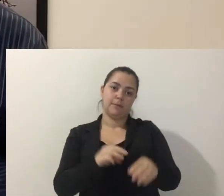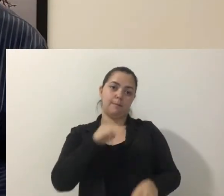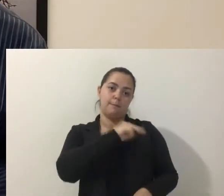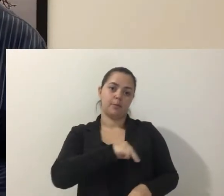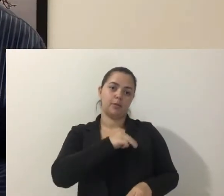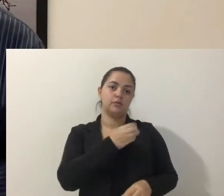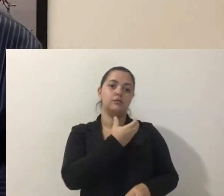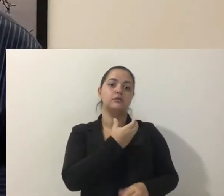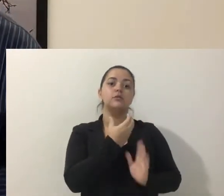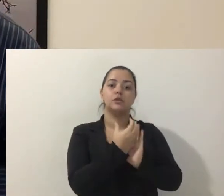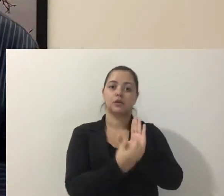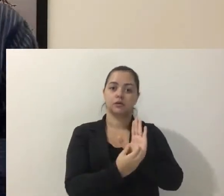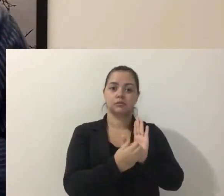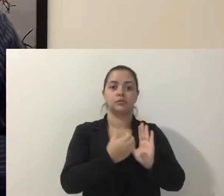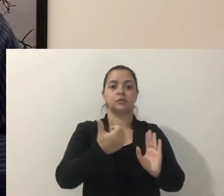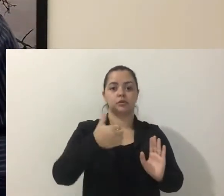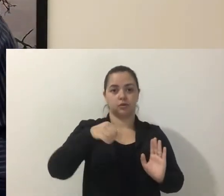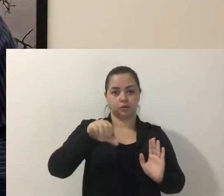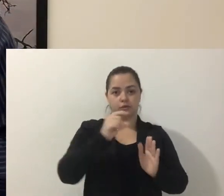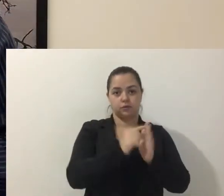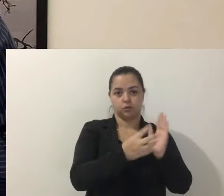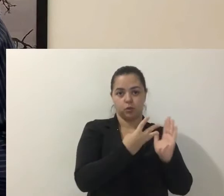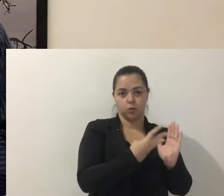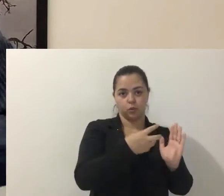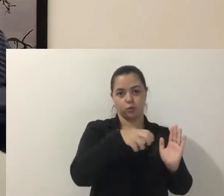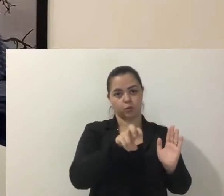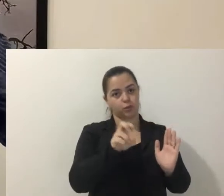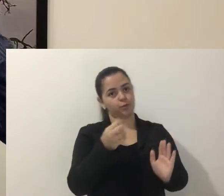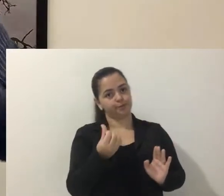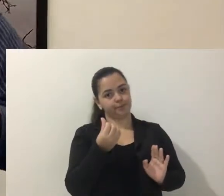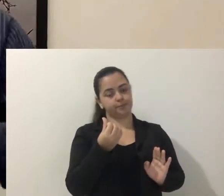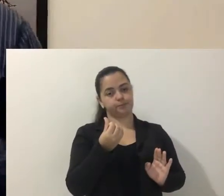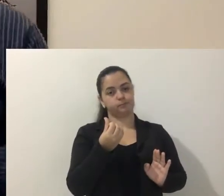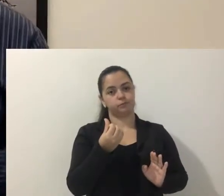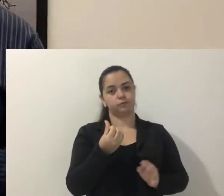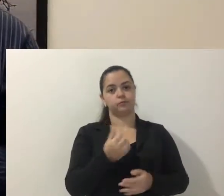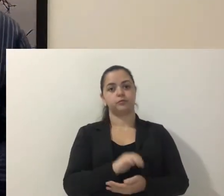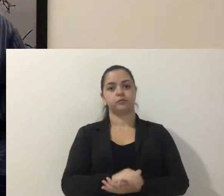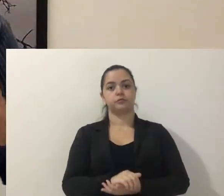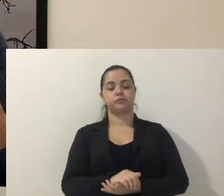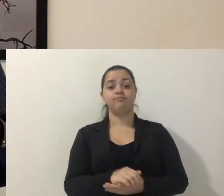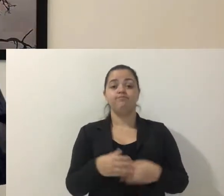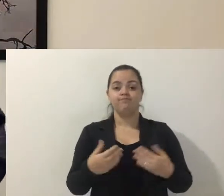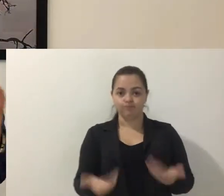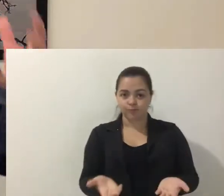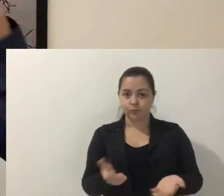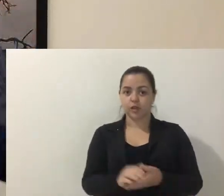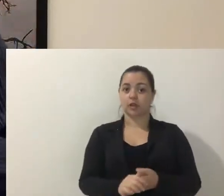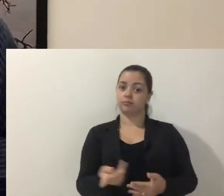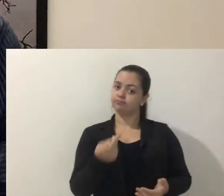versículos 4, 5 e 6. Então, eu e você, nós